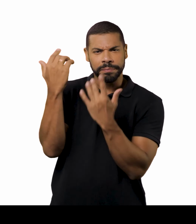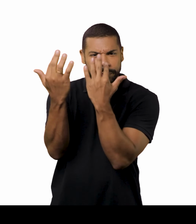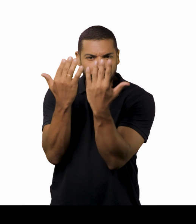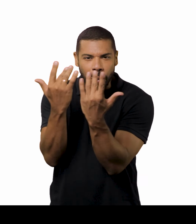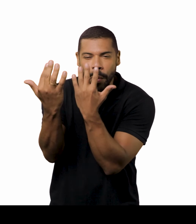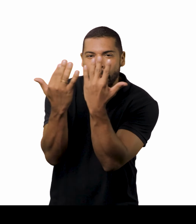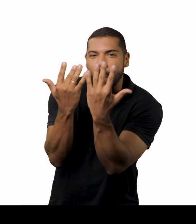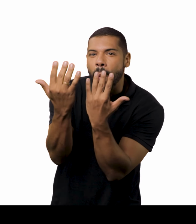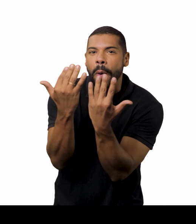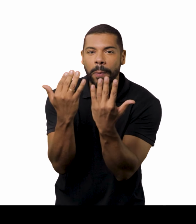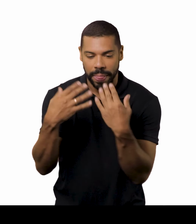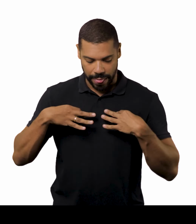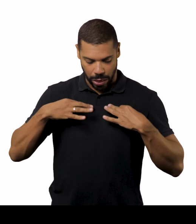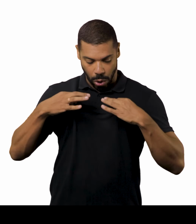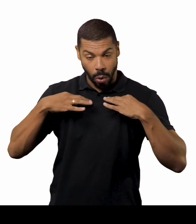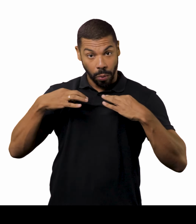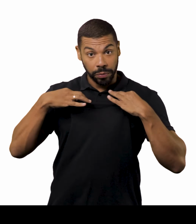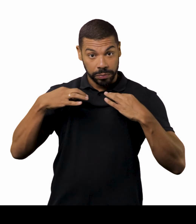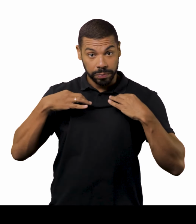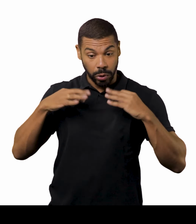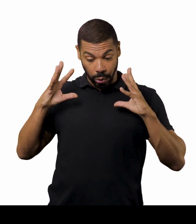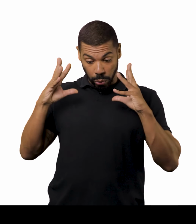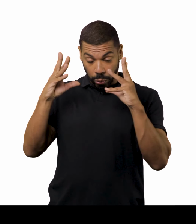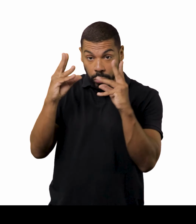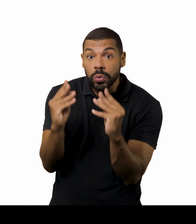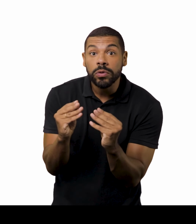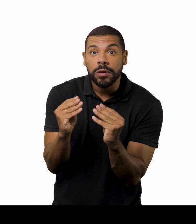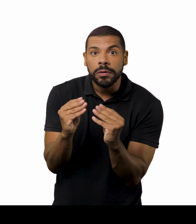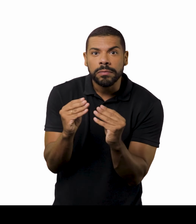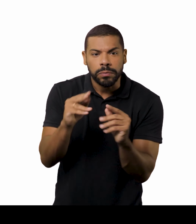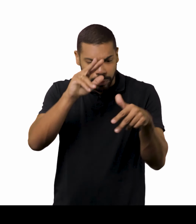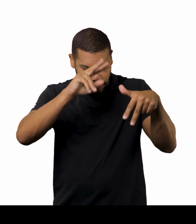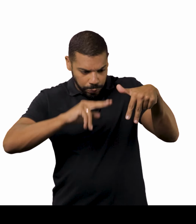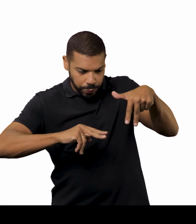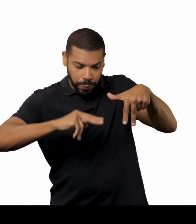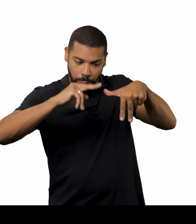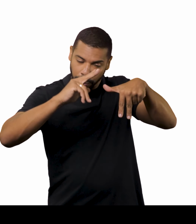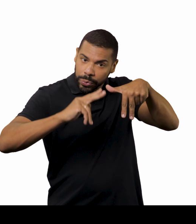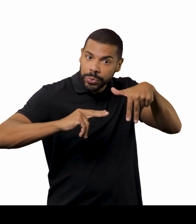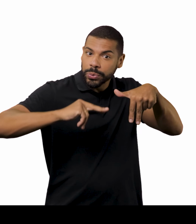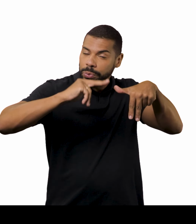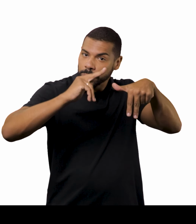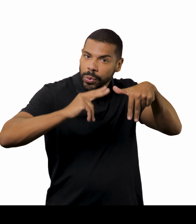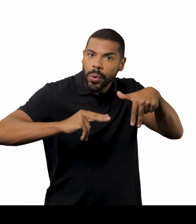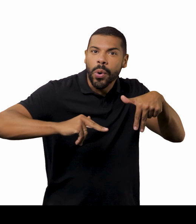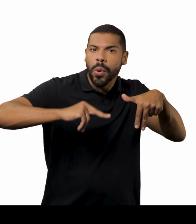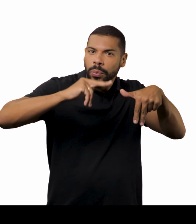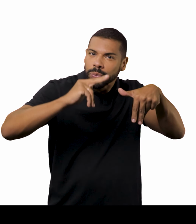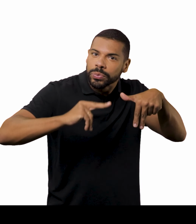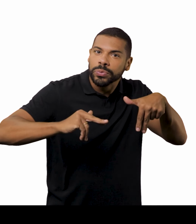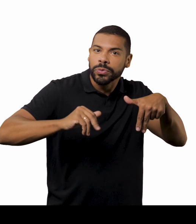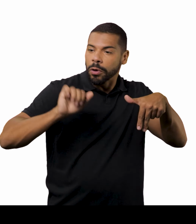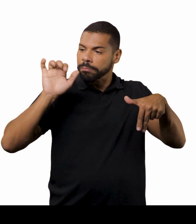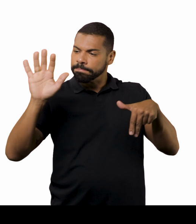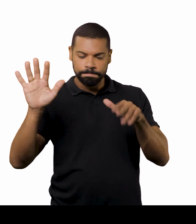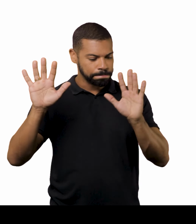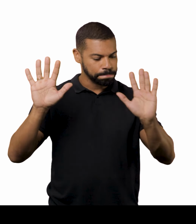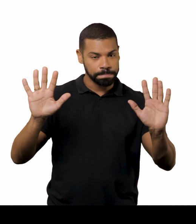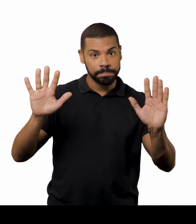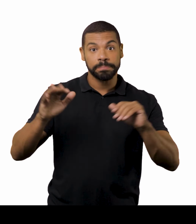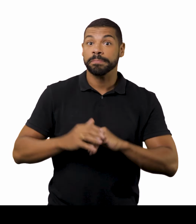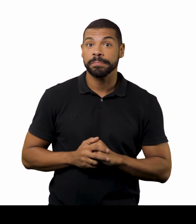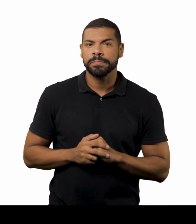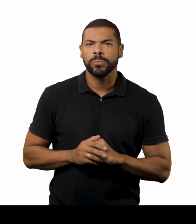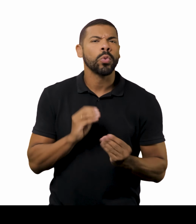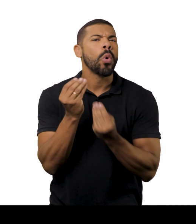a transparência. A roupa transparente você pode ver tanto a orelha quanto essa onda, você vê o look, você vê os dois planos. O